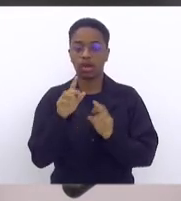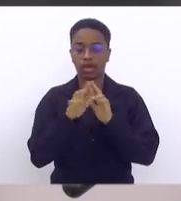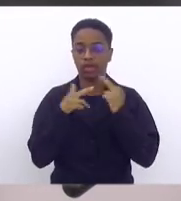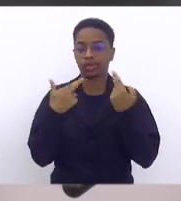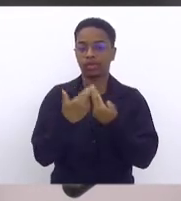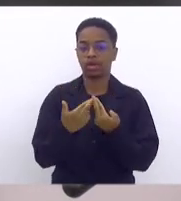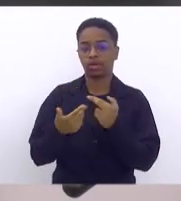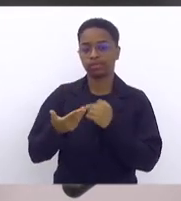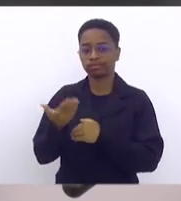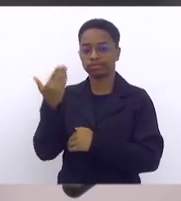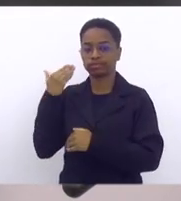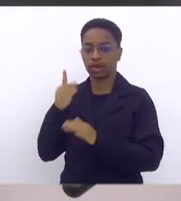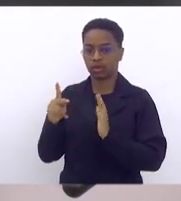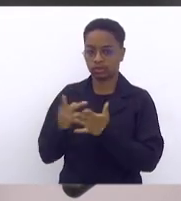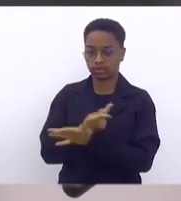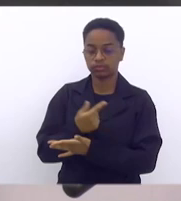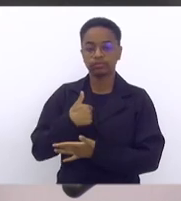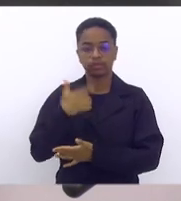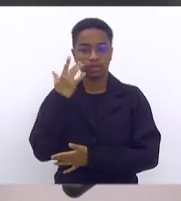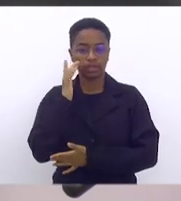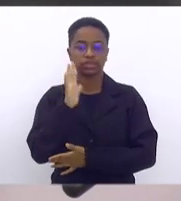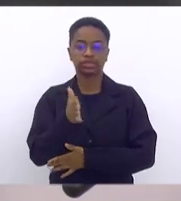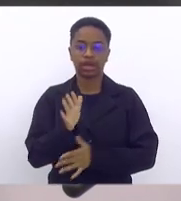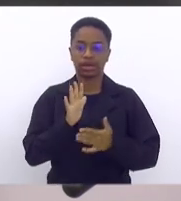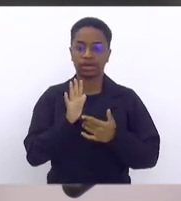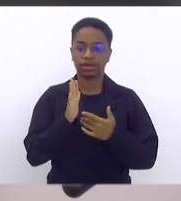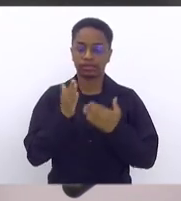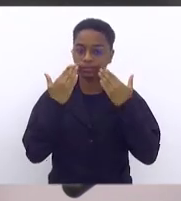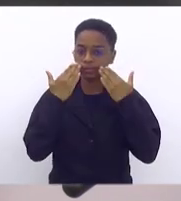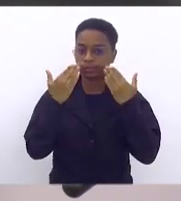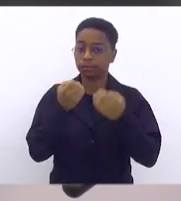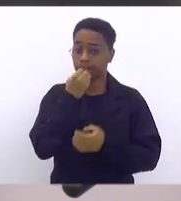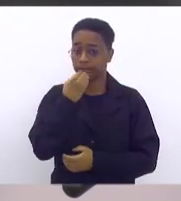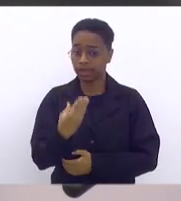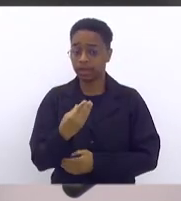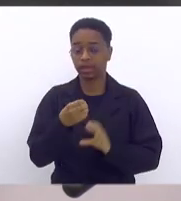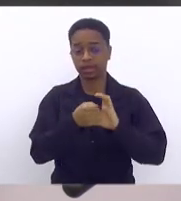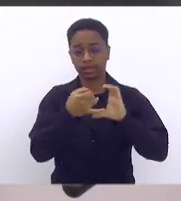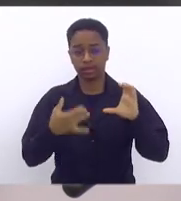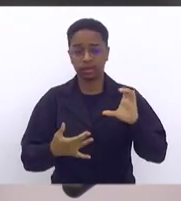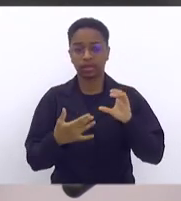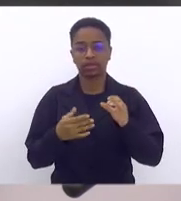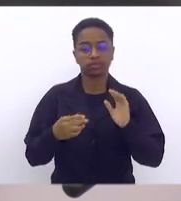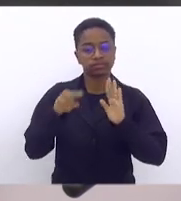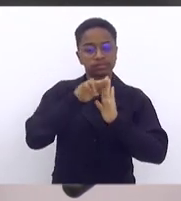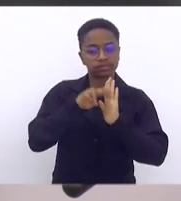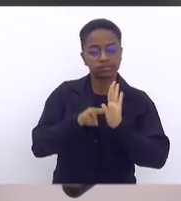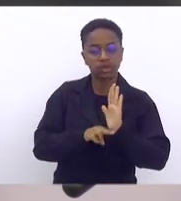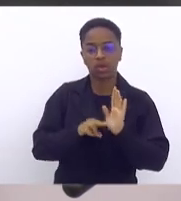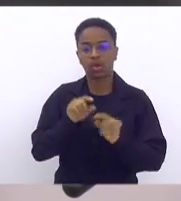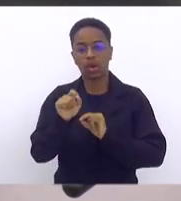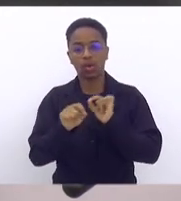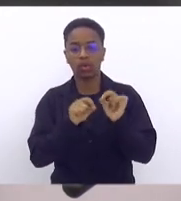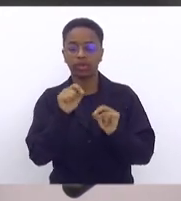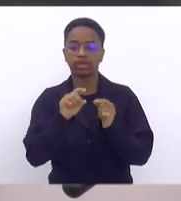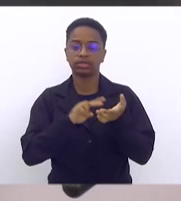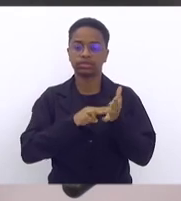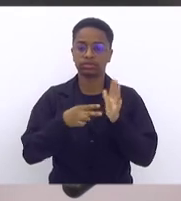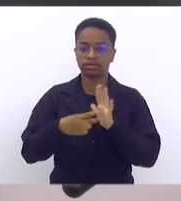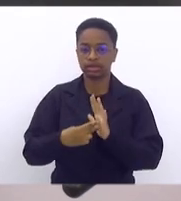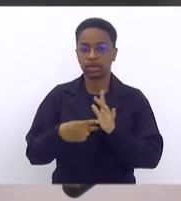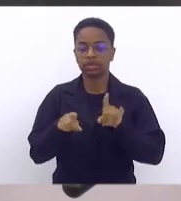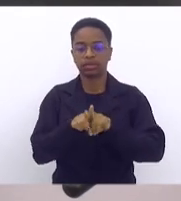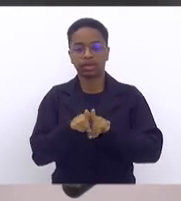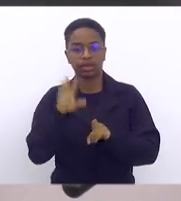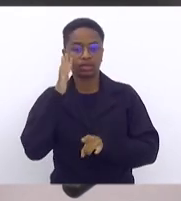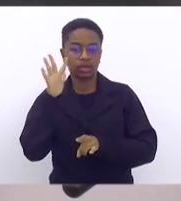até o momento, e eu penso que já foi muito bem apresentado até aqui os aspectos mais normativos, né, o que, que consiste em si,